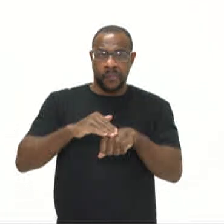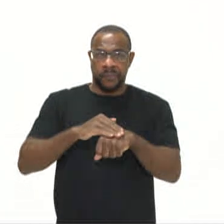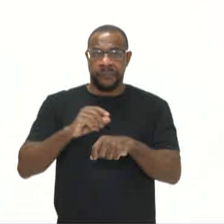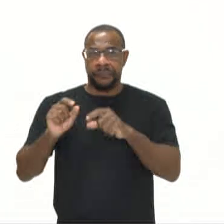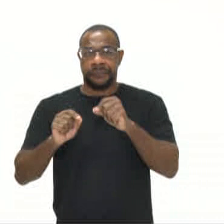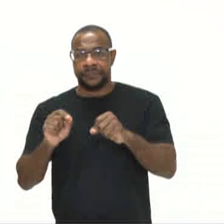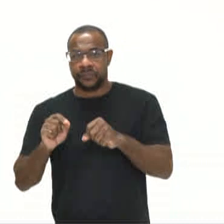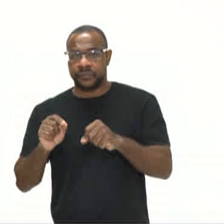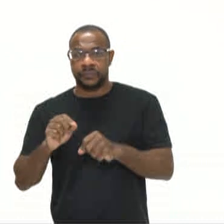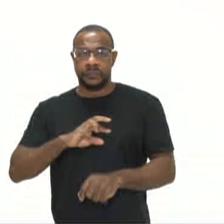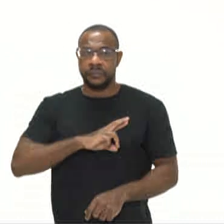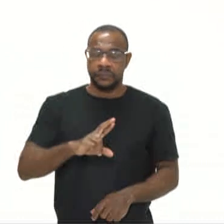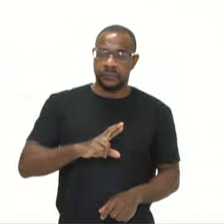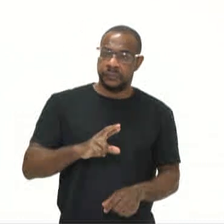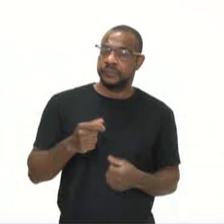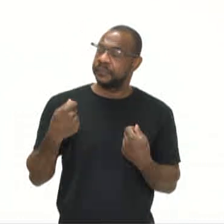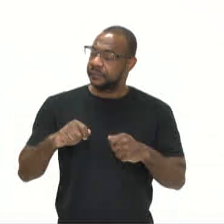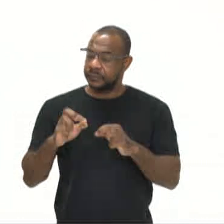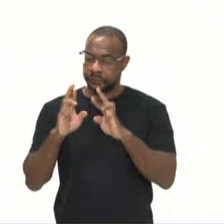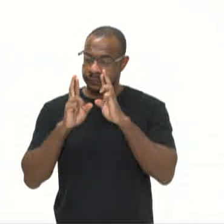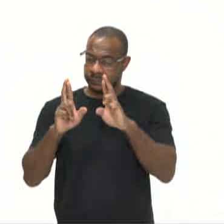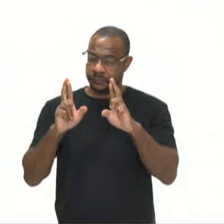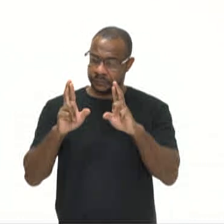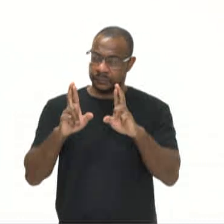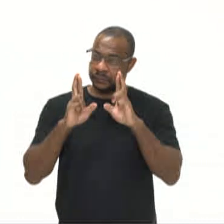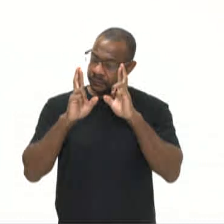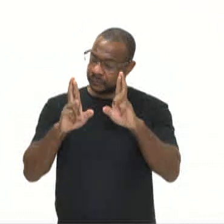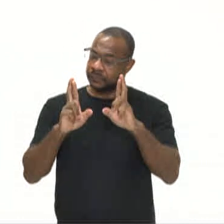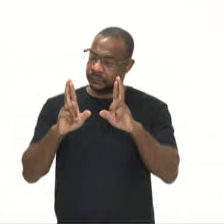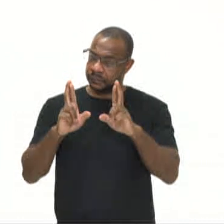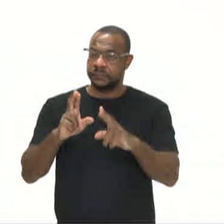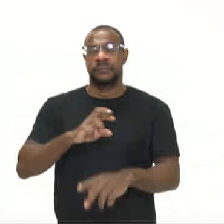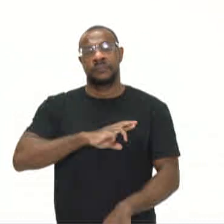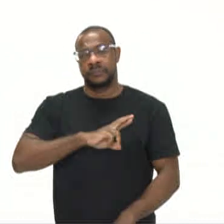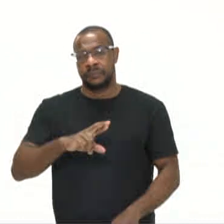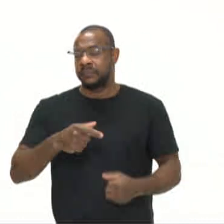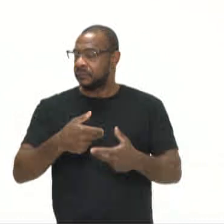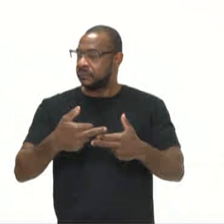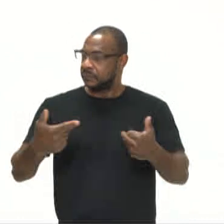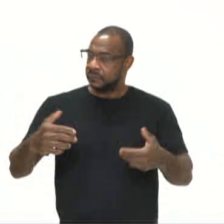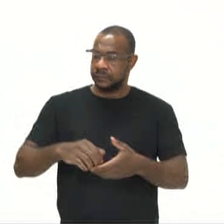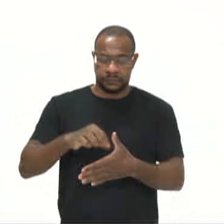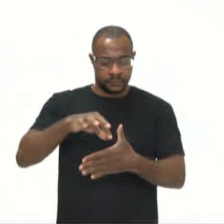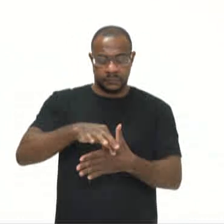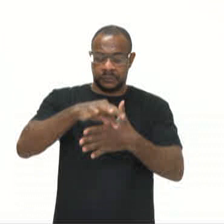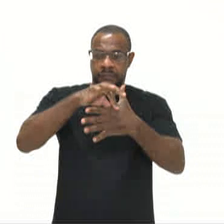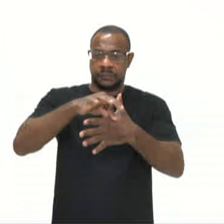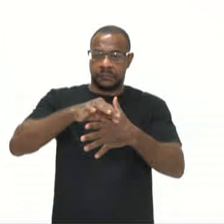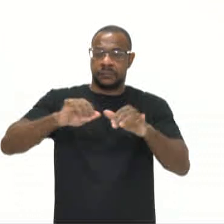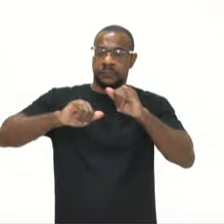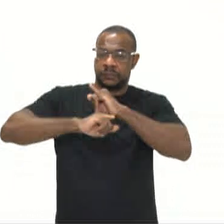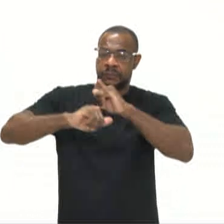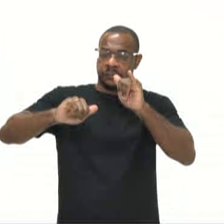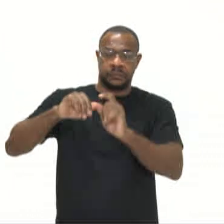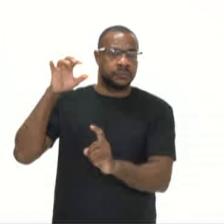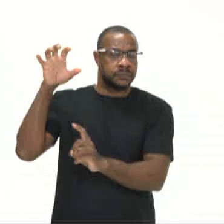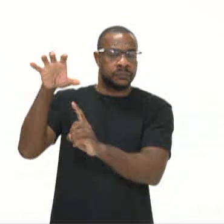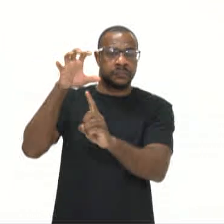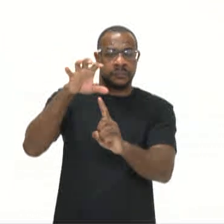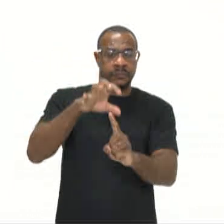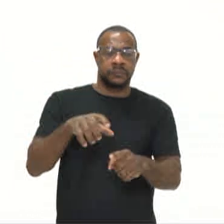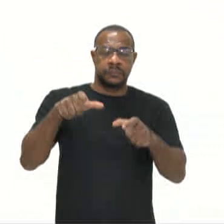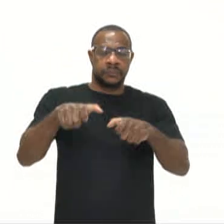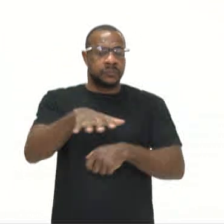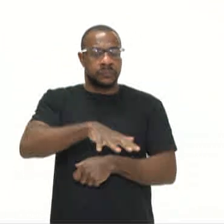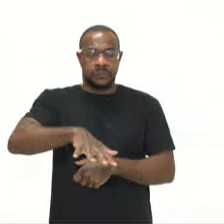à diversidade cultural e religiosa, por meio das ações e da fala das lideranças que são influenciadoras nas suas comunidades.